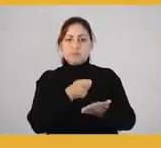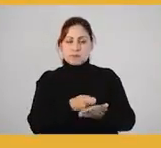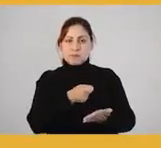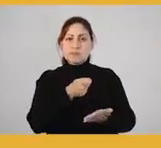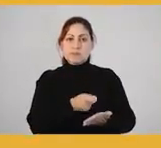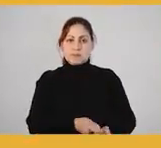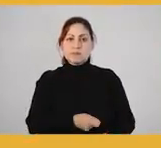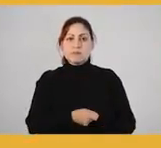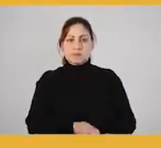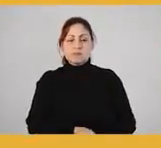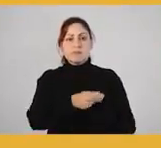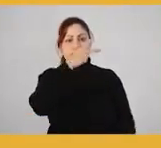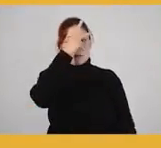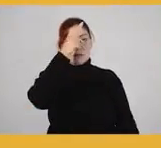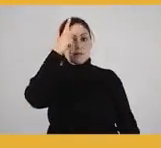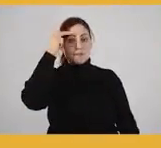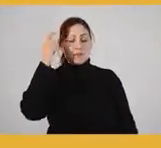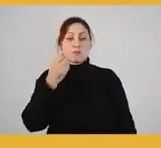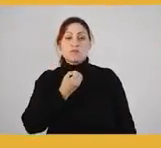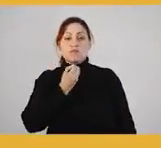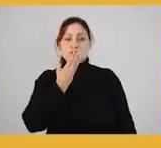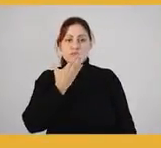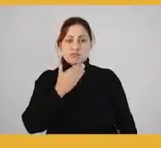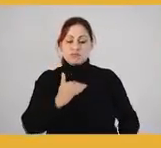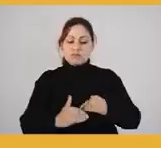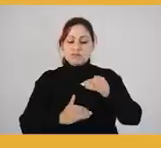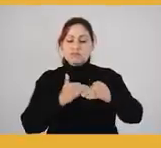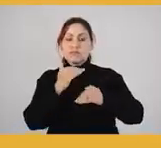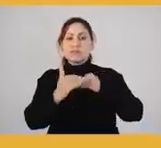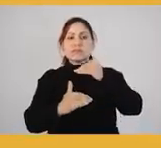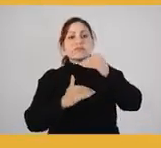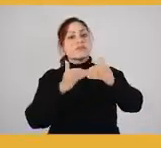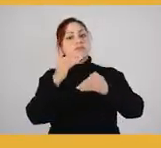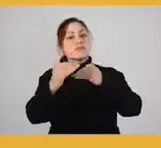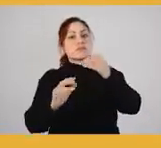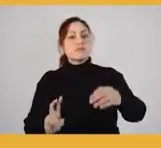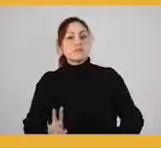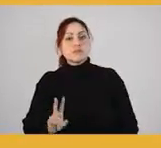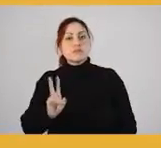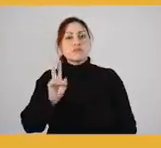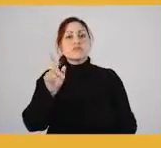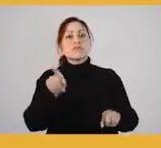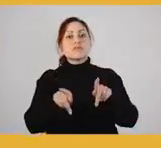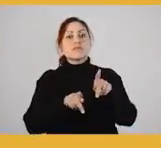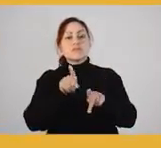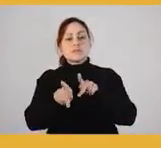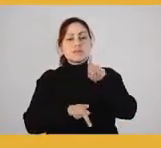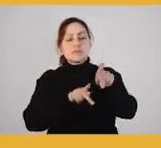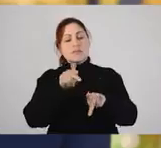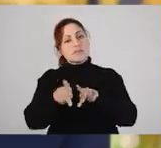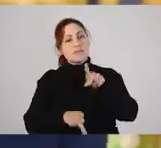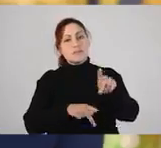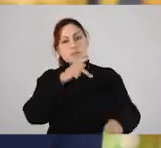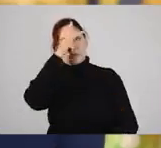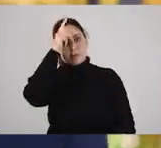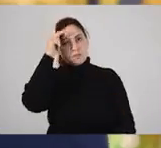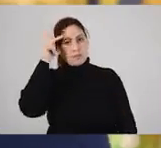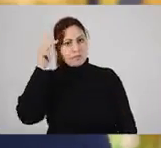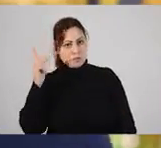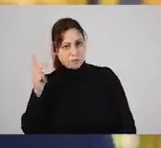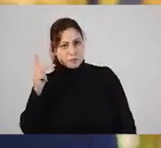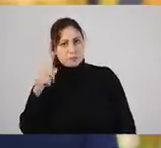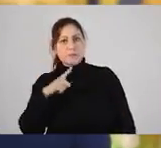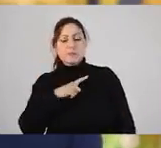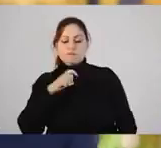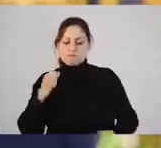a qualidade dos serviços oferecidos pela Prefeitura e promover a valorização do servidor público.